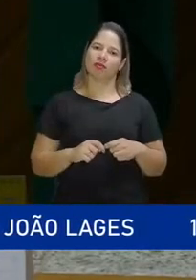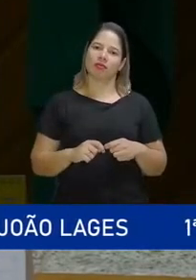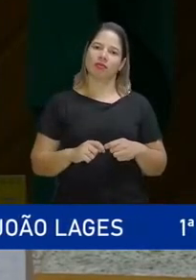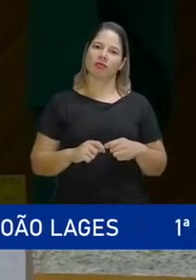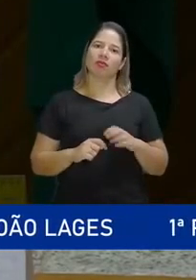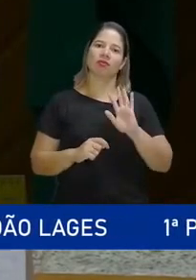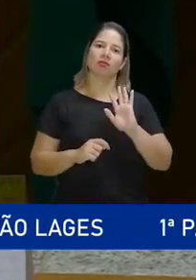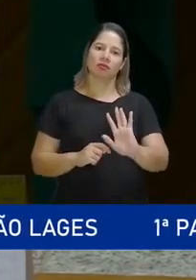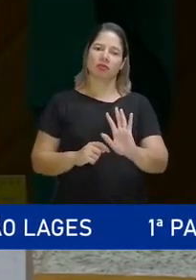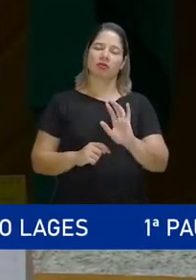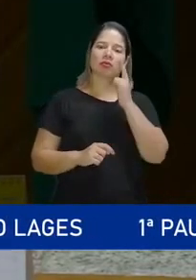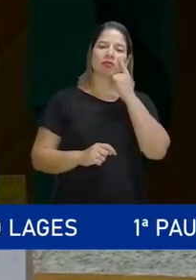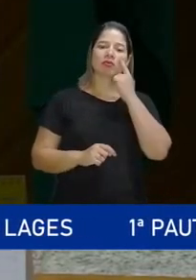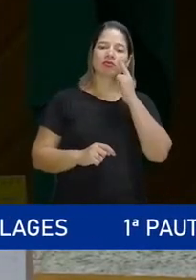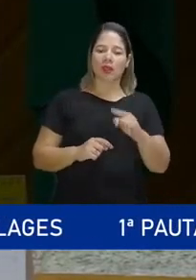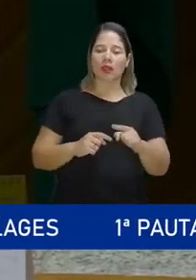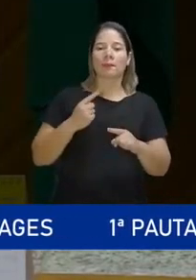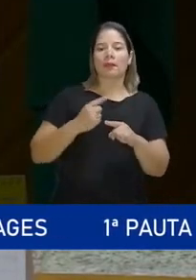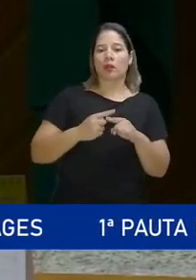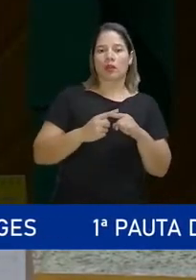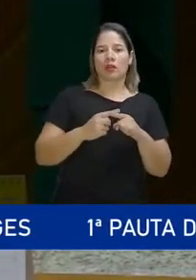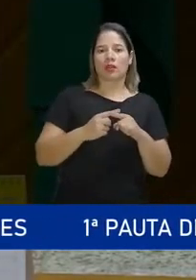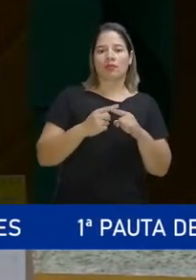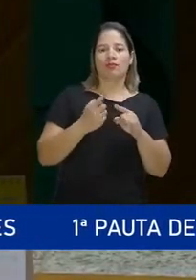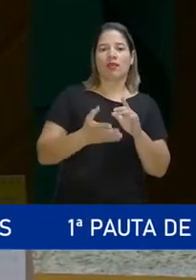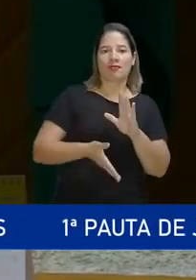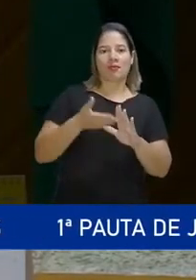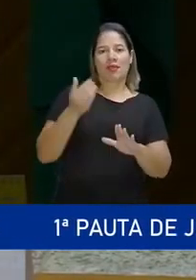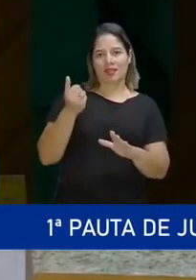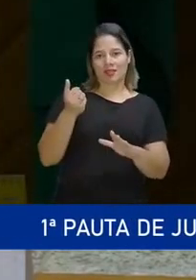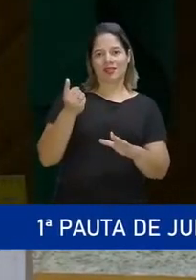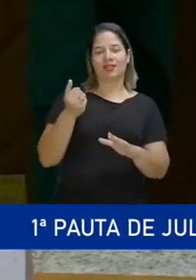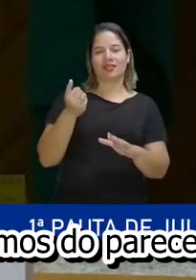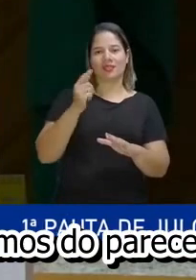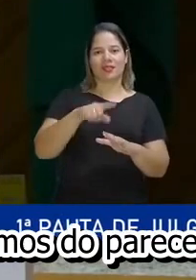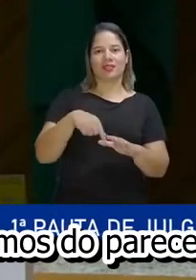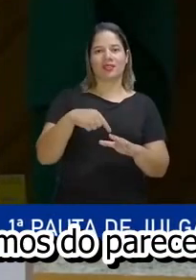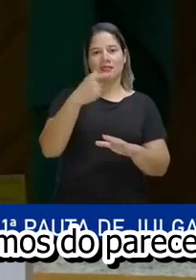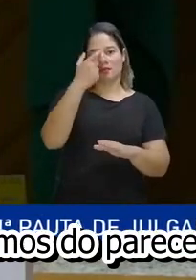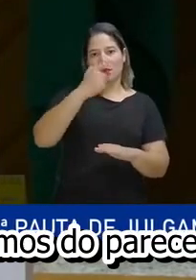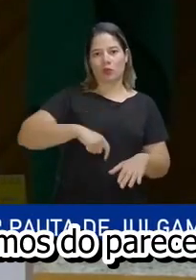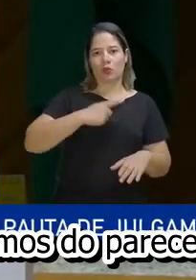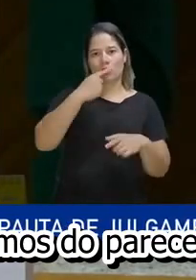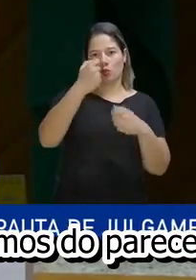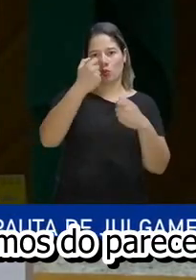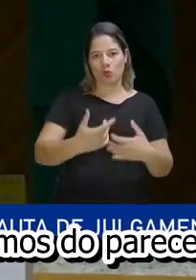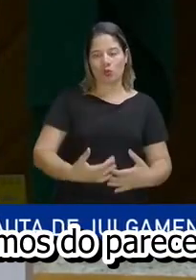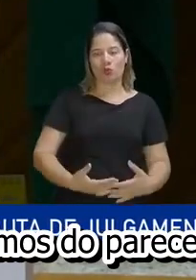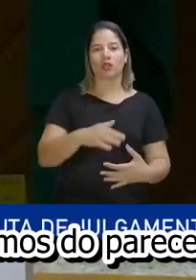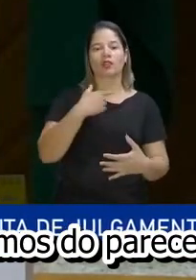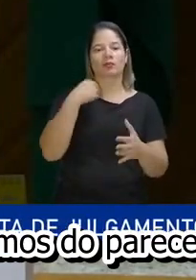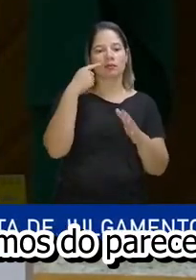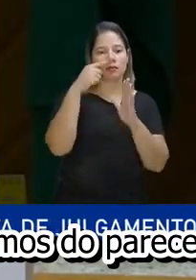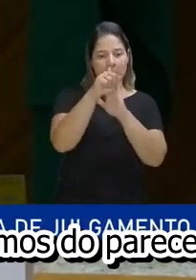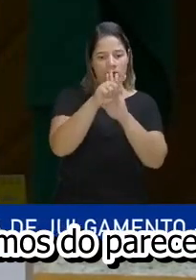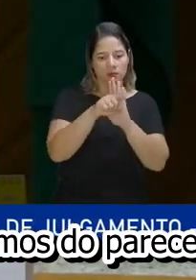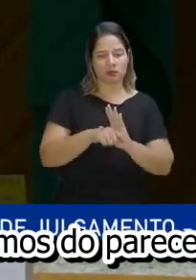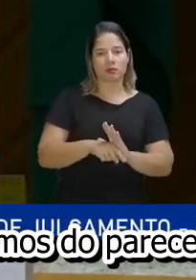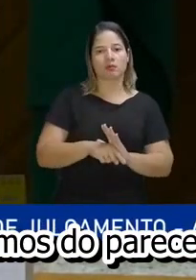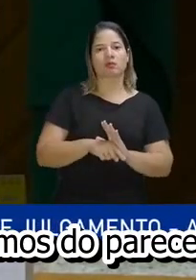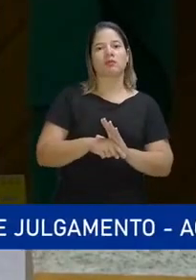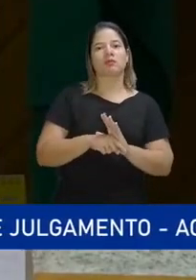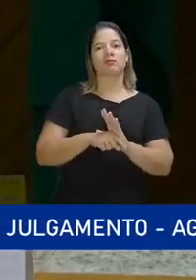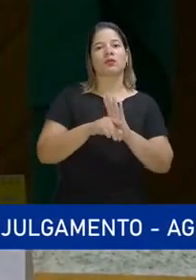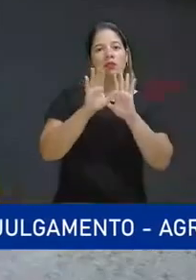a análise da justa causa deve ser feita em procedimento próprio. Portanto, eu vou, com essas considerações, eu manter os termos